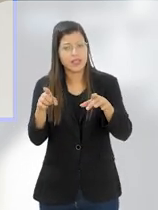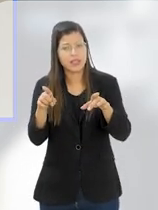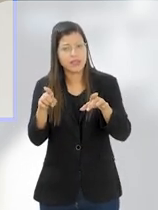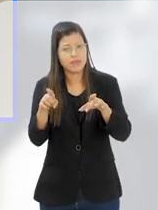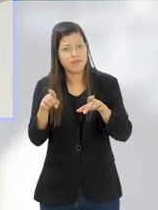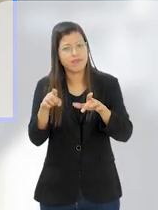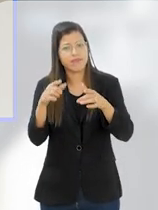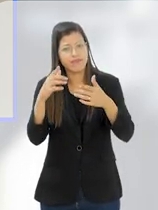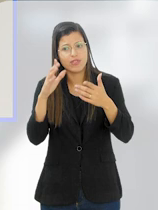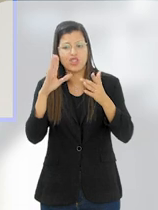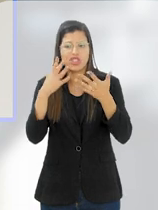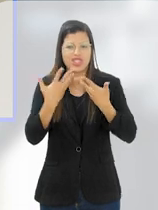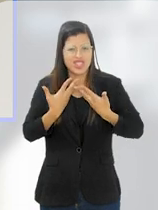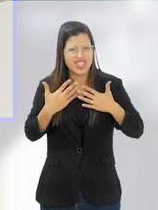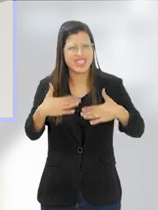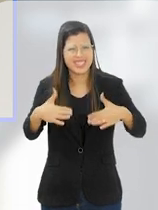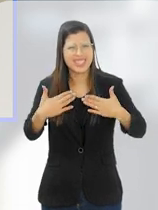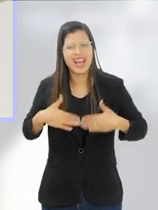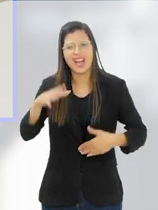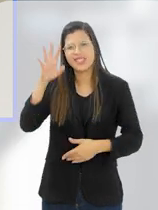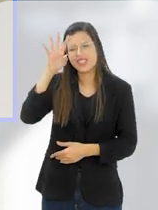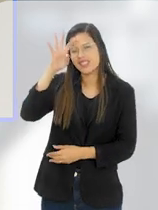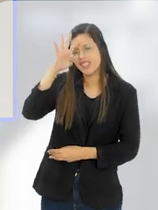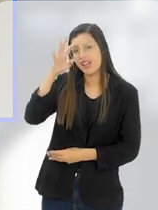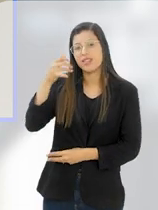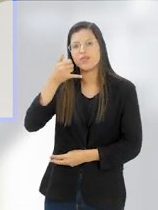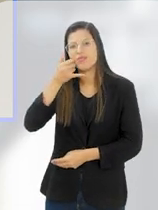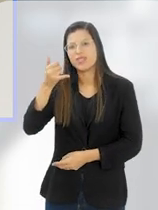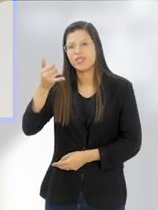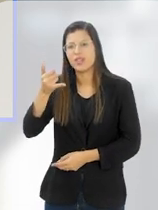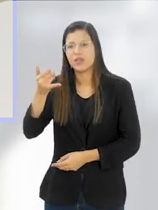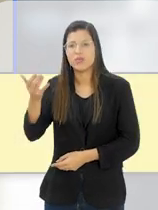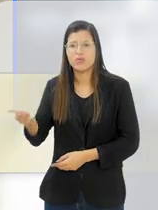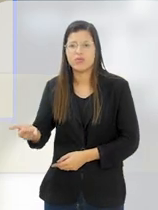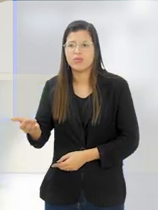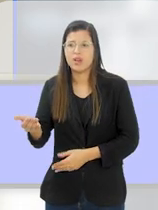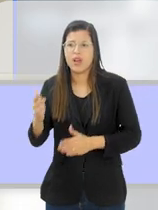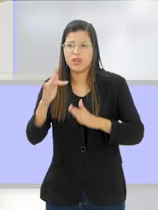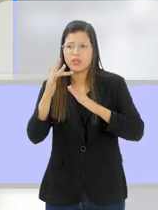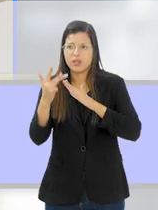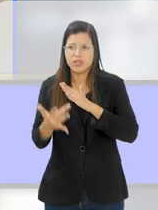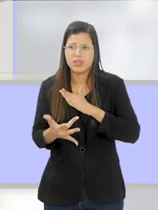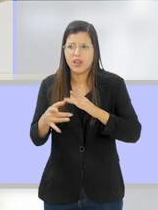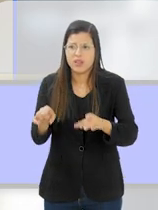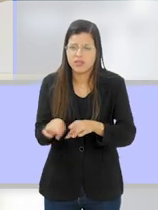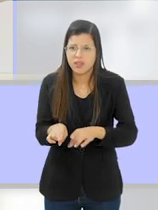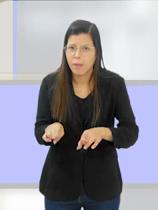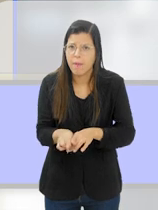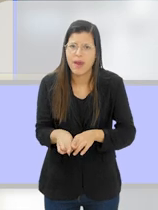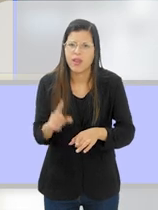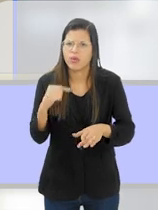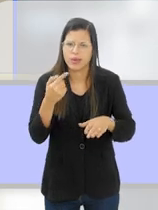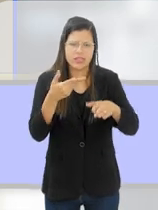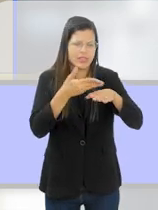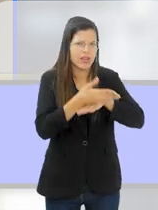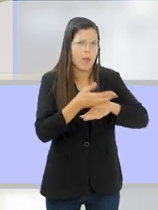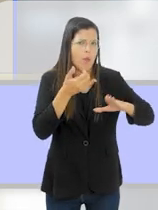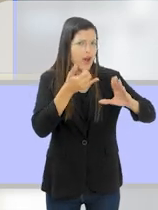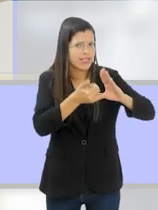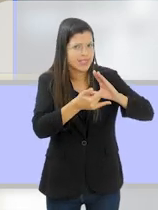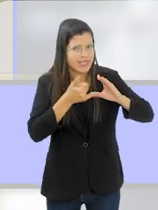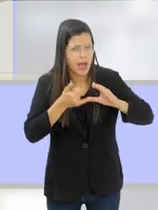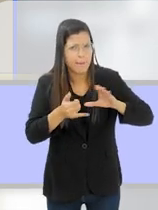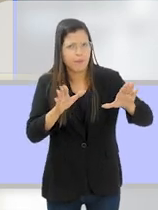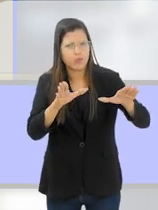de distrair, e aí as redes sociais são uma grande distração. E as redes sociais também puxam uma pessoa lá para dentro, não só as redes sociais, o